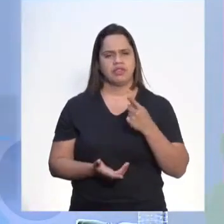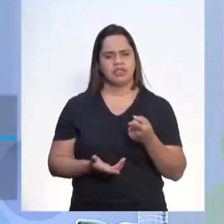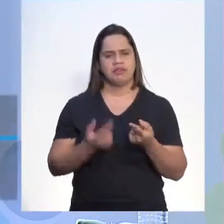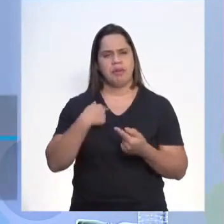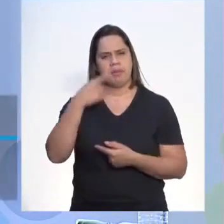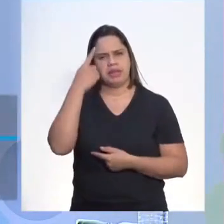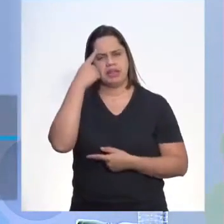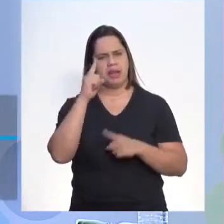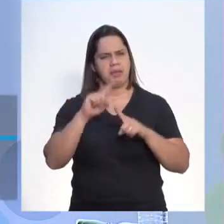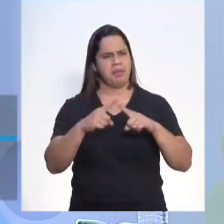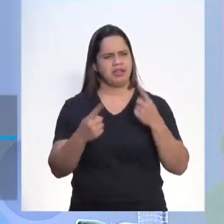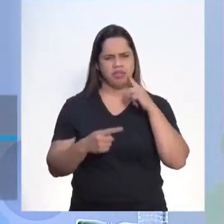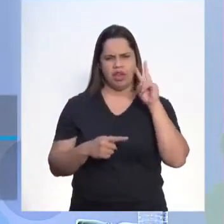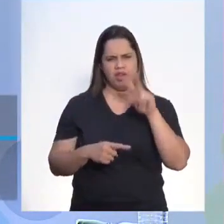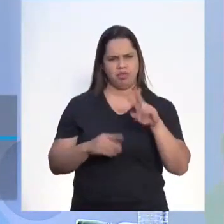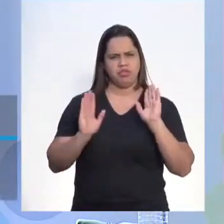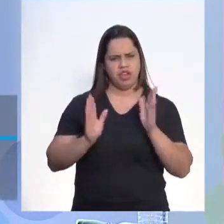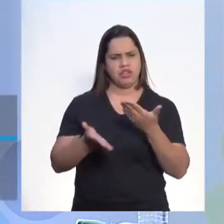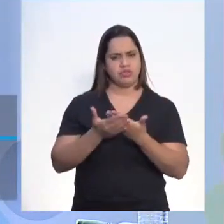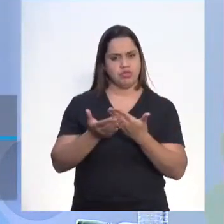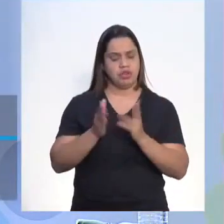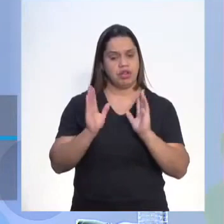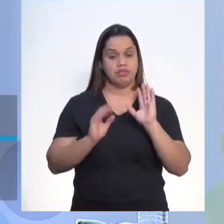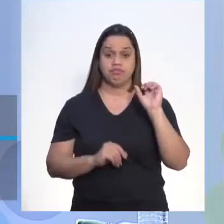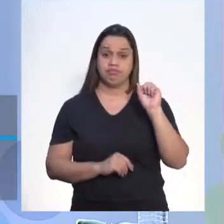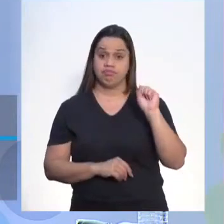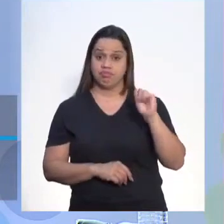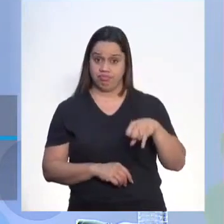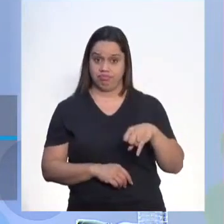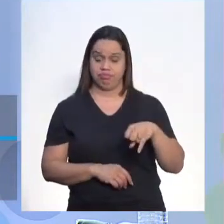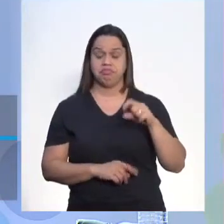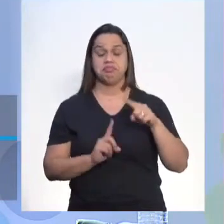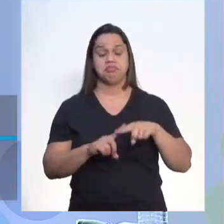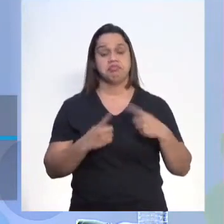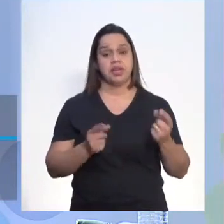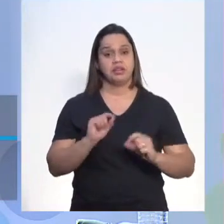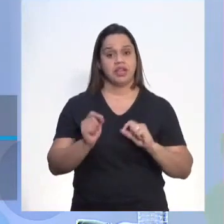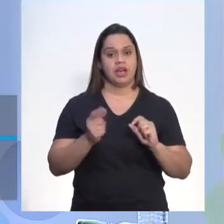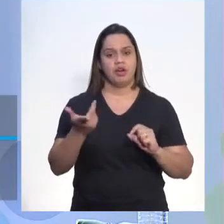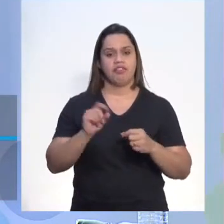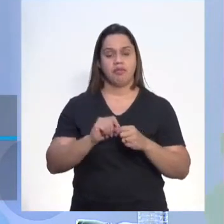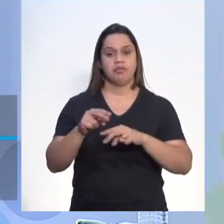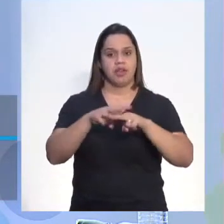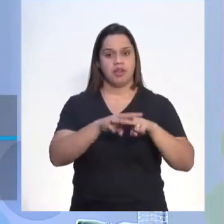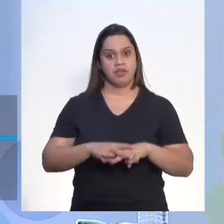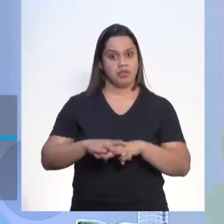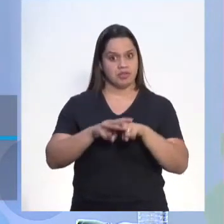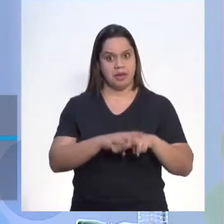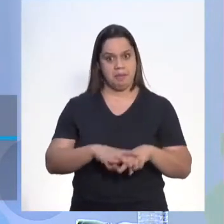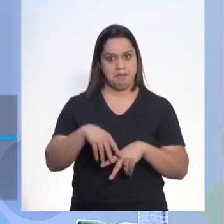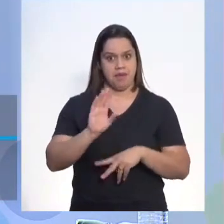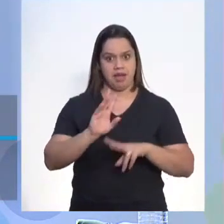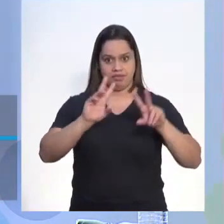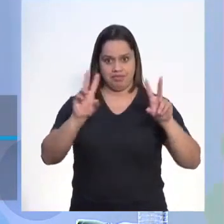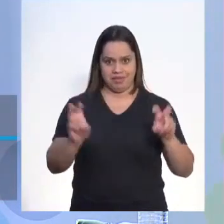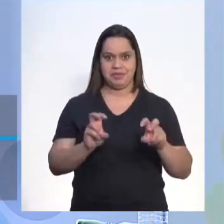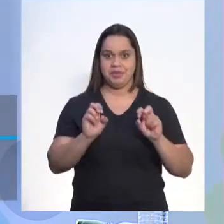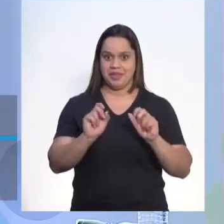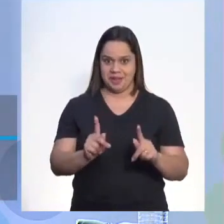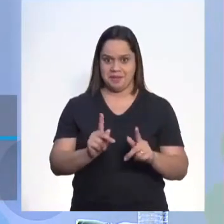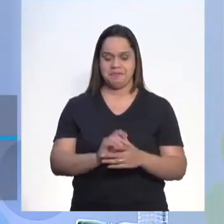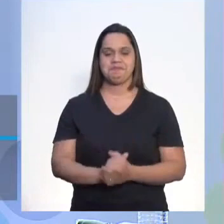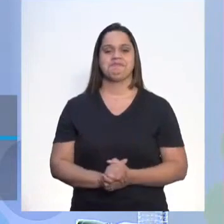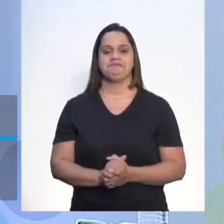falar, professora, eu já não vi isso? Sim, nós vamos agora reforçar um pouco mais este